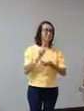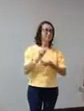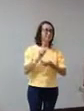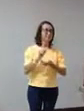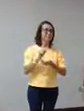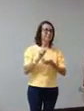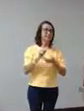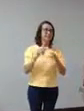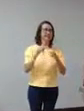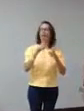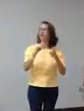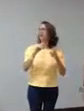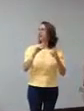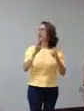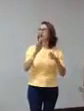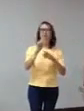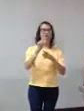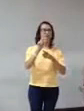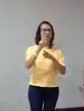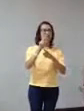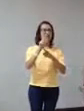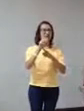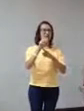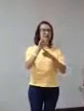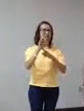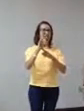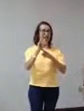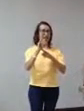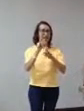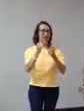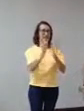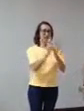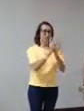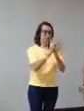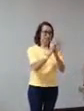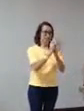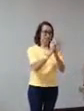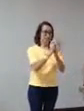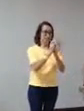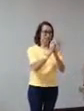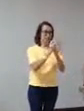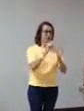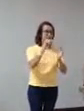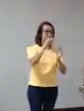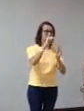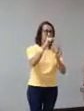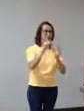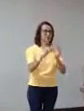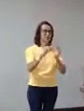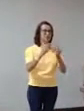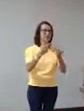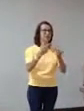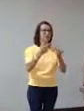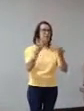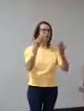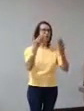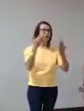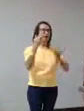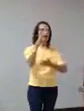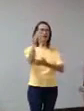fractais entre o sistema nervoso, entre as árvores, entre